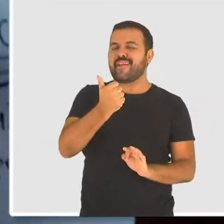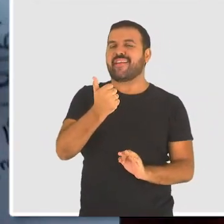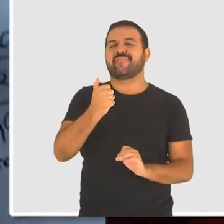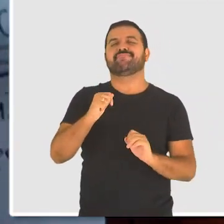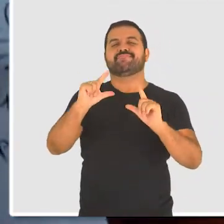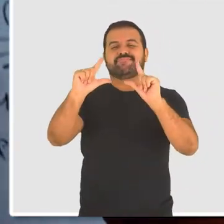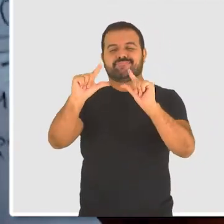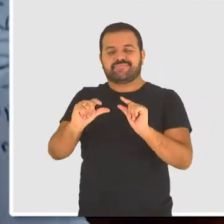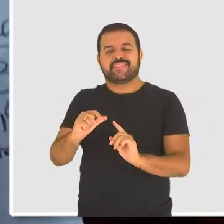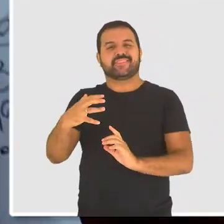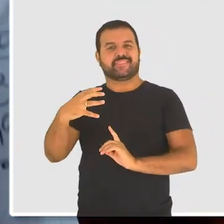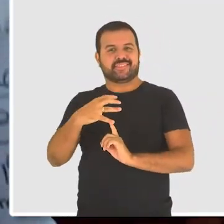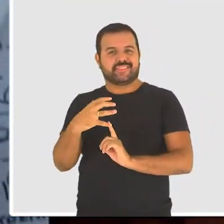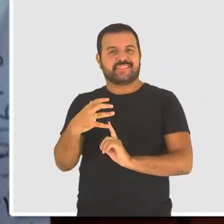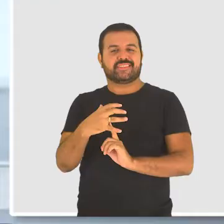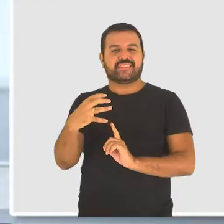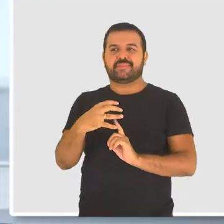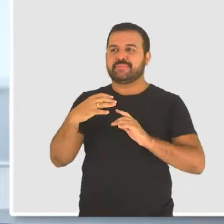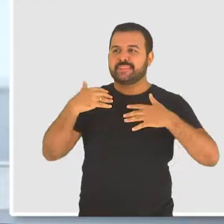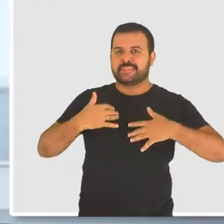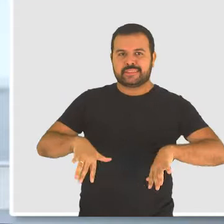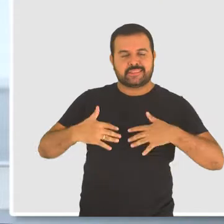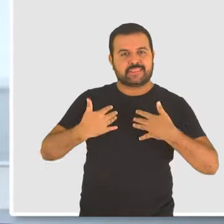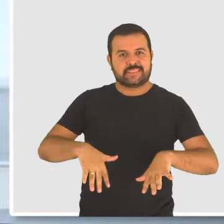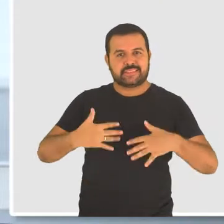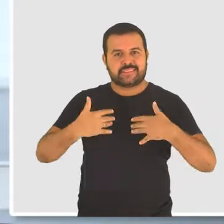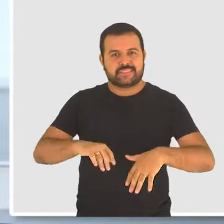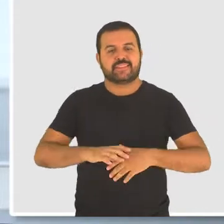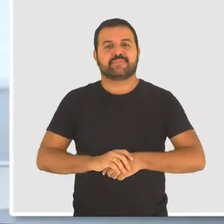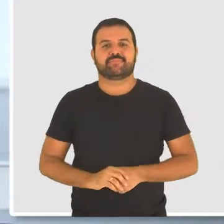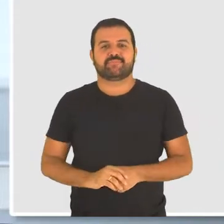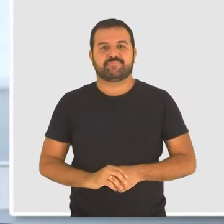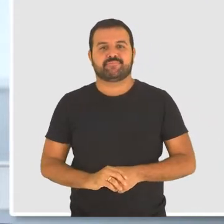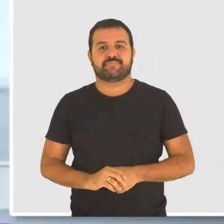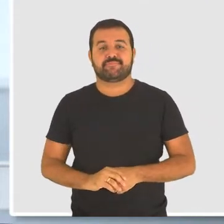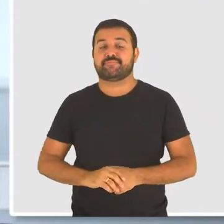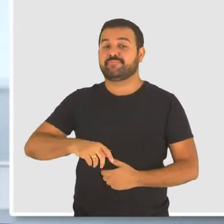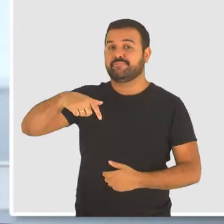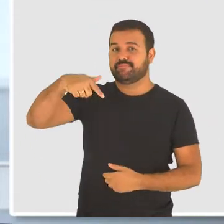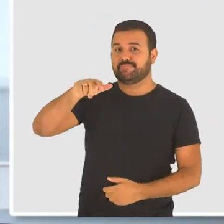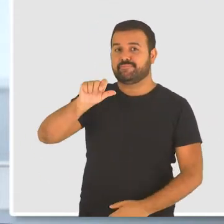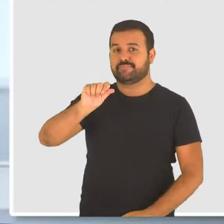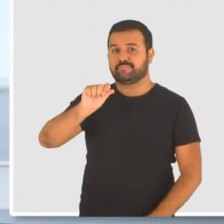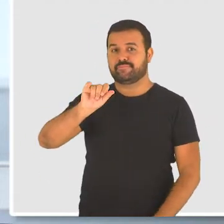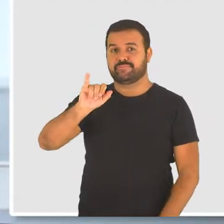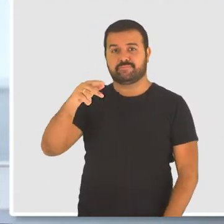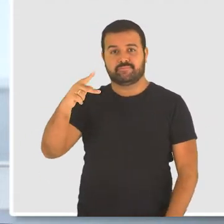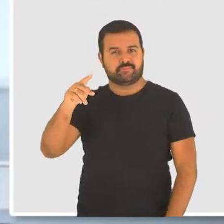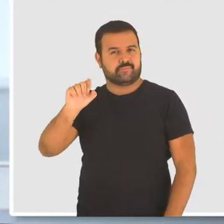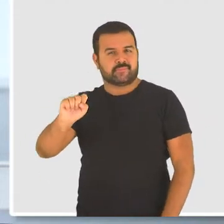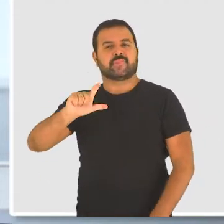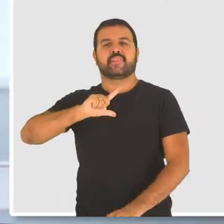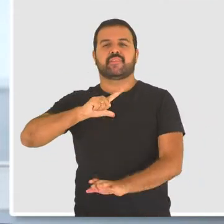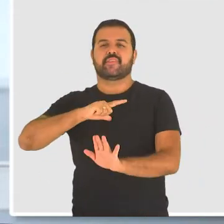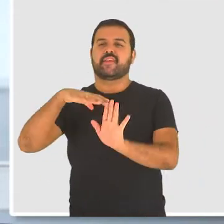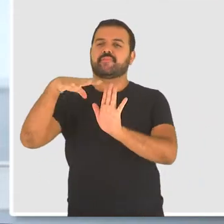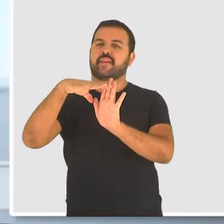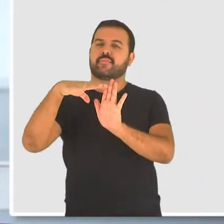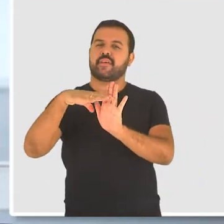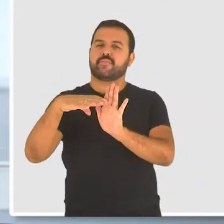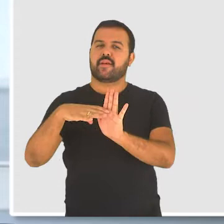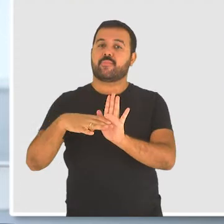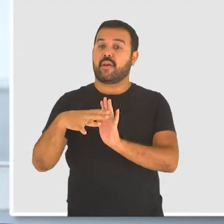de problemas. Ele reúne 46 itens e não achamos que ele esgota tudo